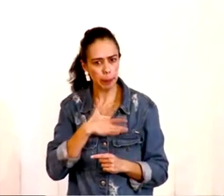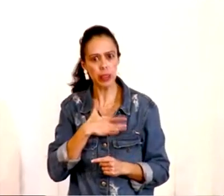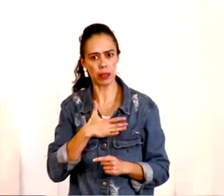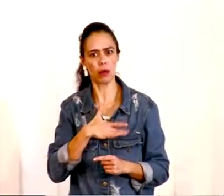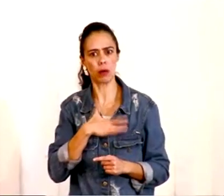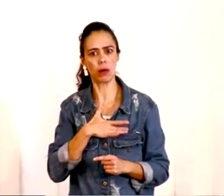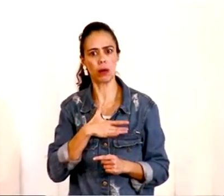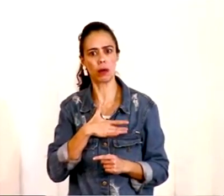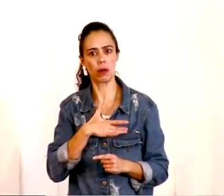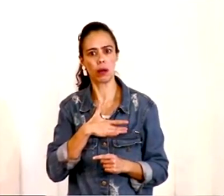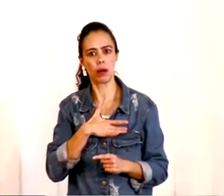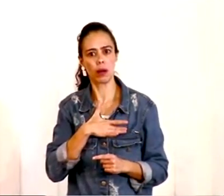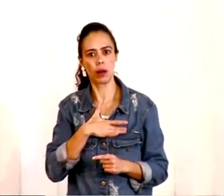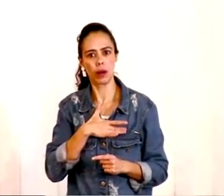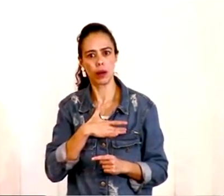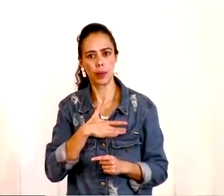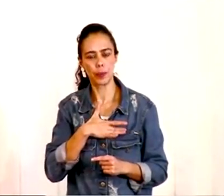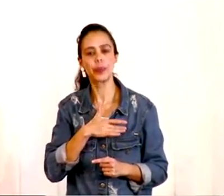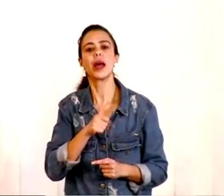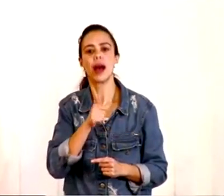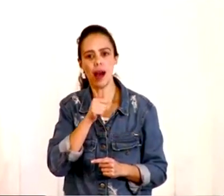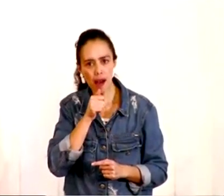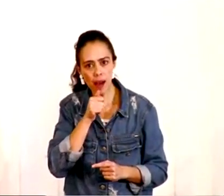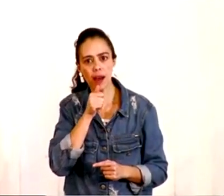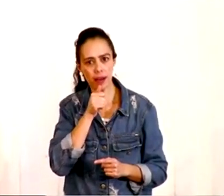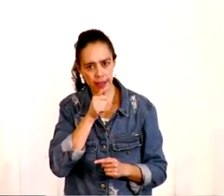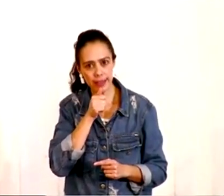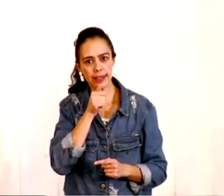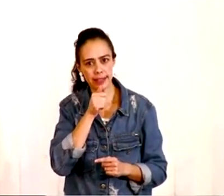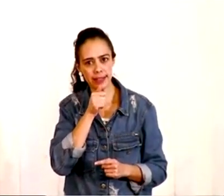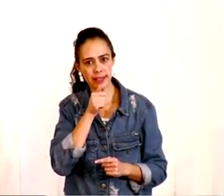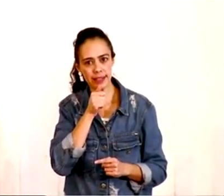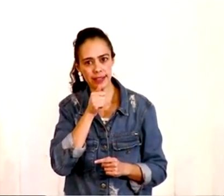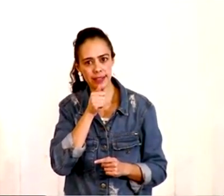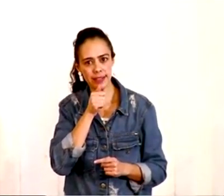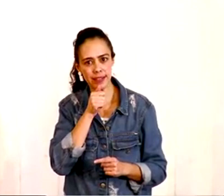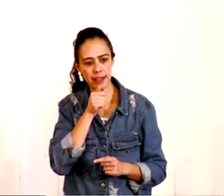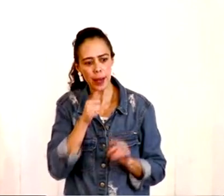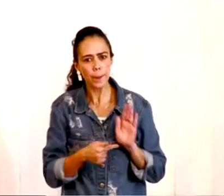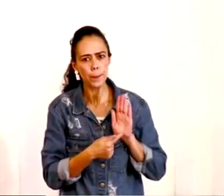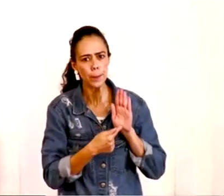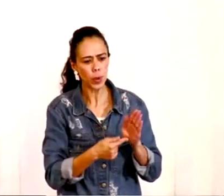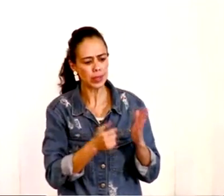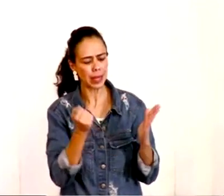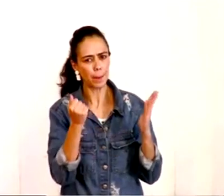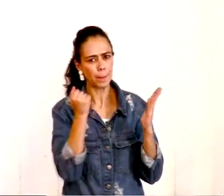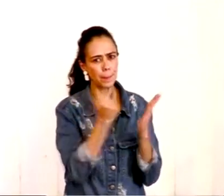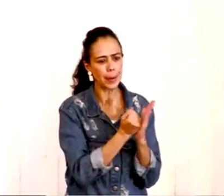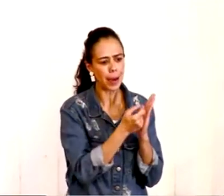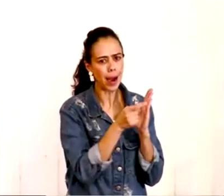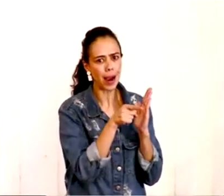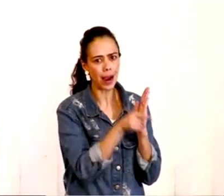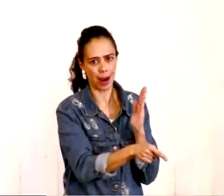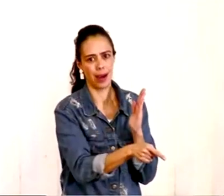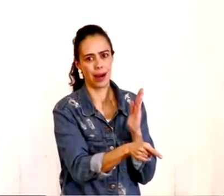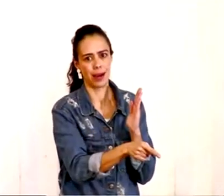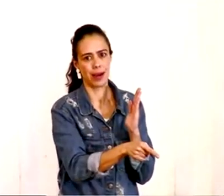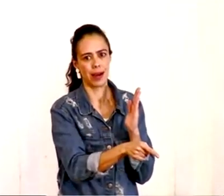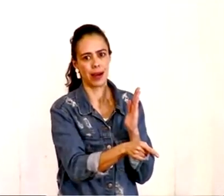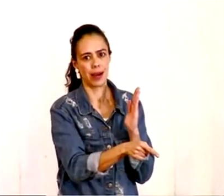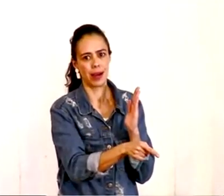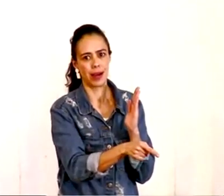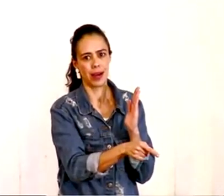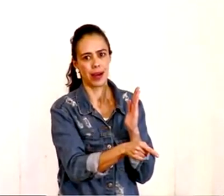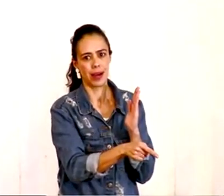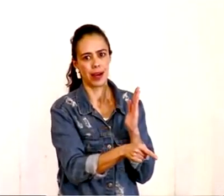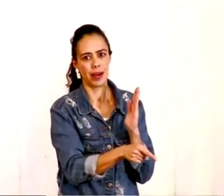vai colocar uma marca diante dessa autocomiseração que ele teve. O Senhor ainda vai ser